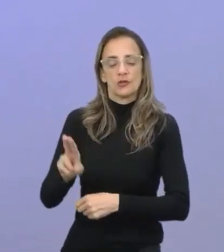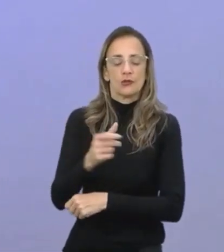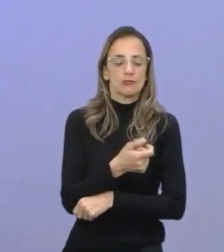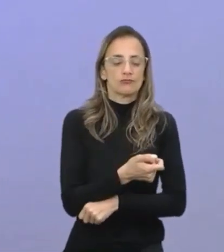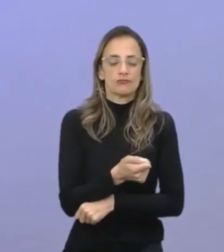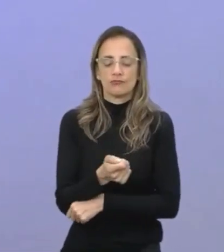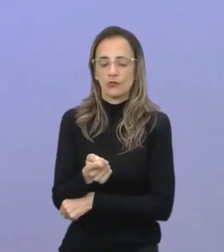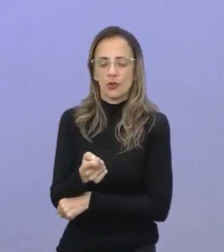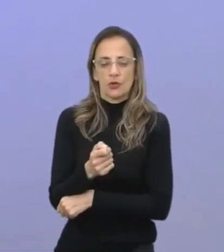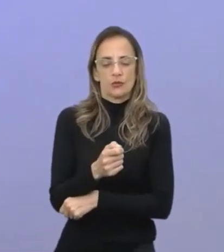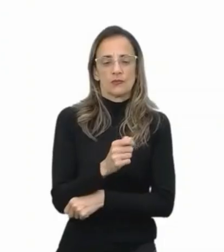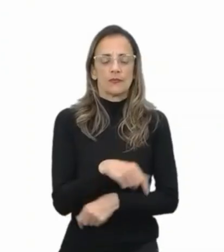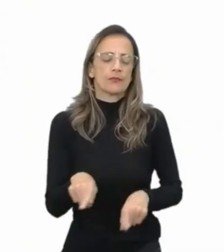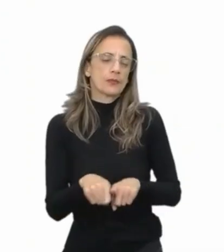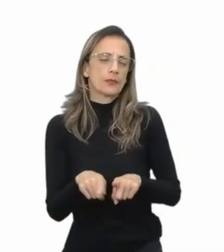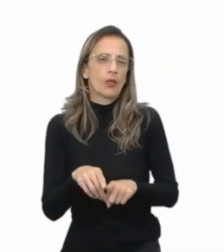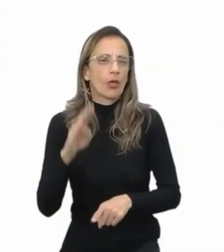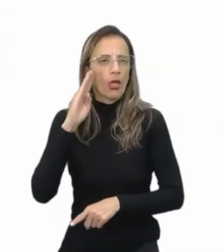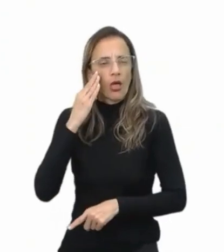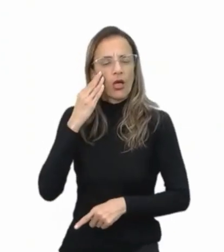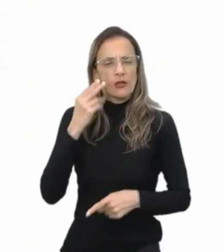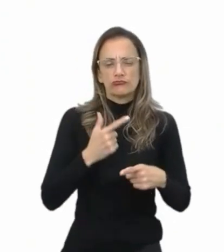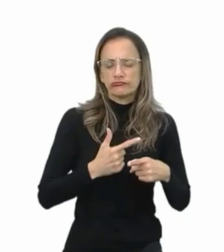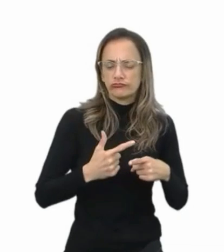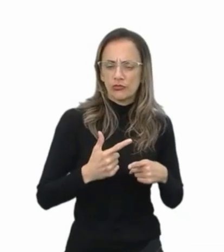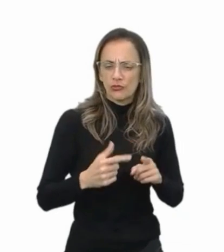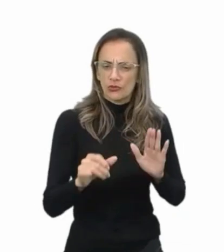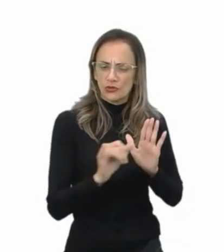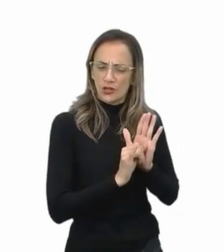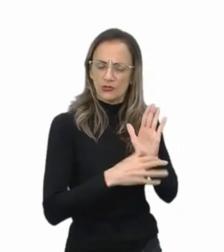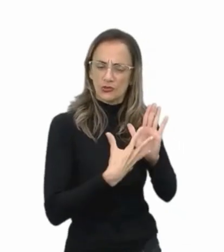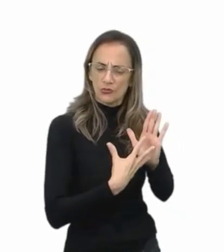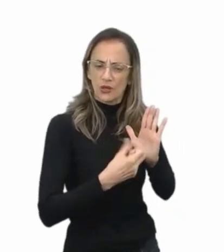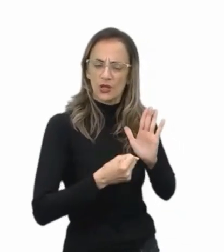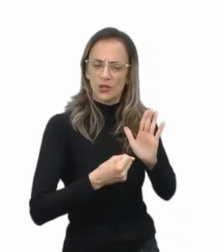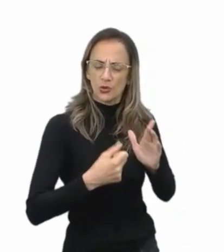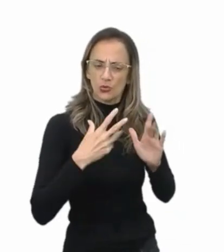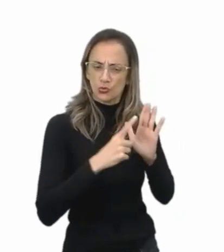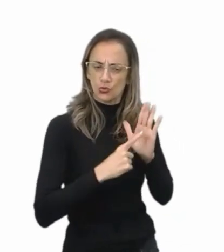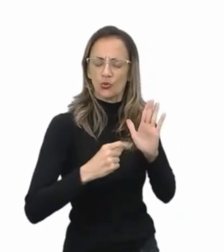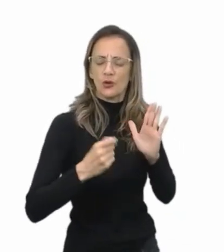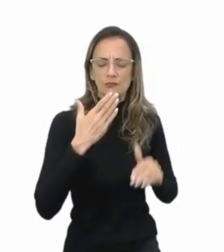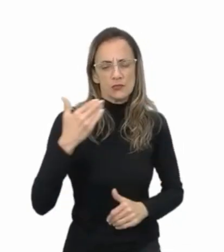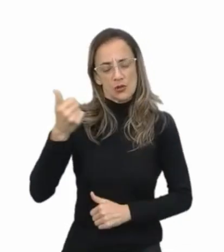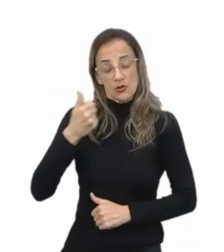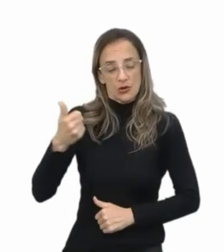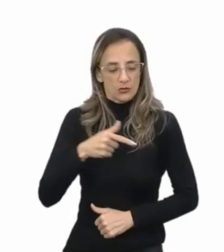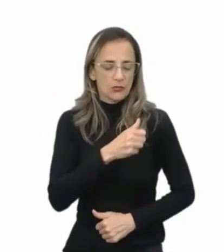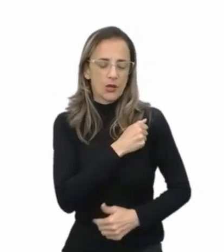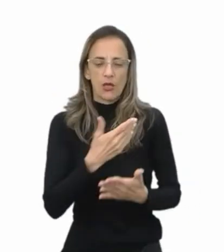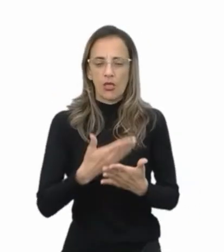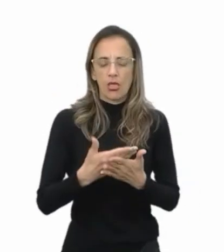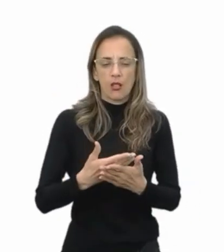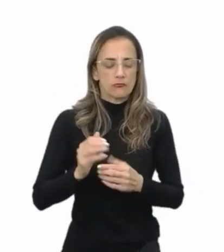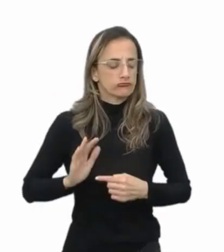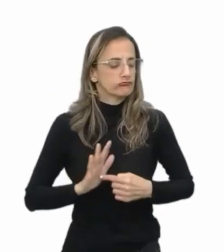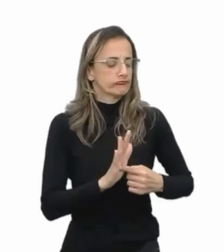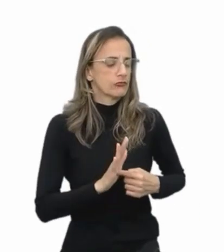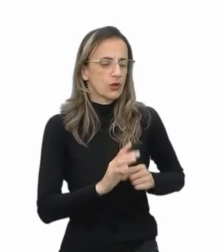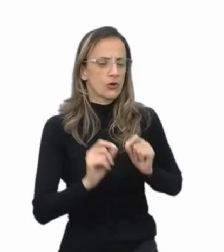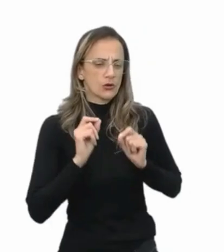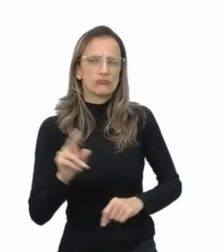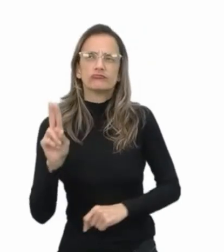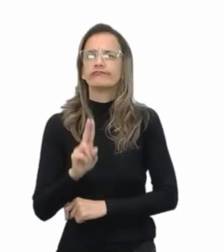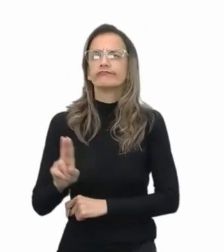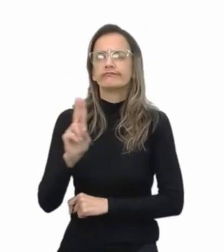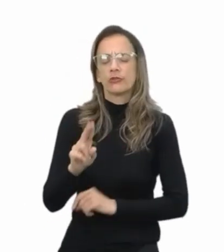E tomada de decisão, por exemplo, dados informados levam a melhores escolhas. Um ótimo exemplo que você pode dar para o seu estudante é o uso de